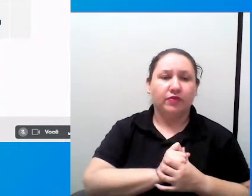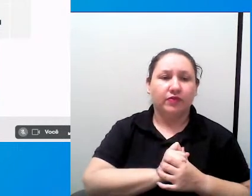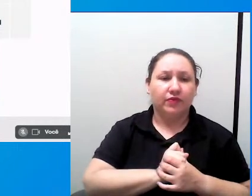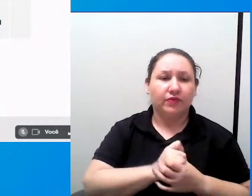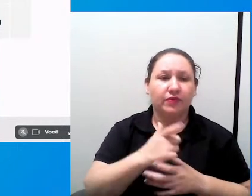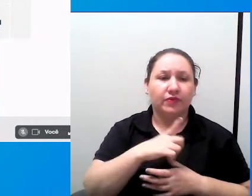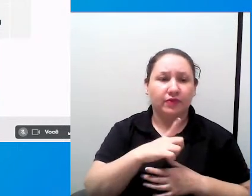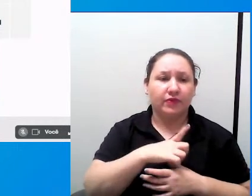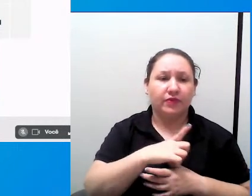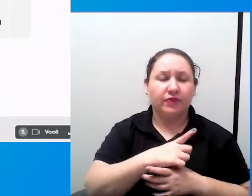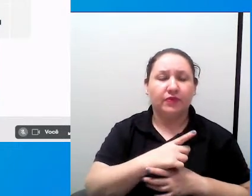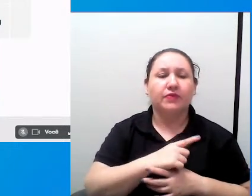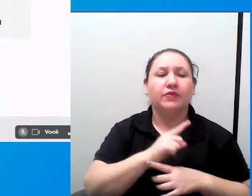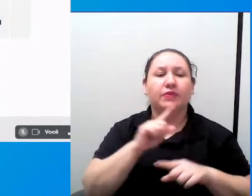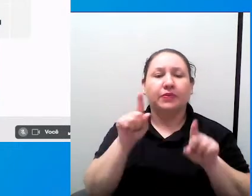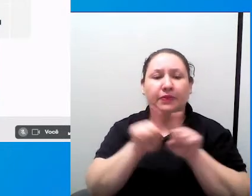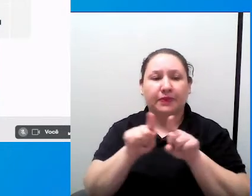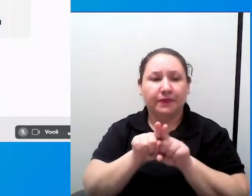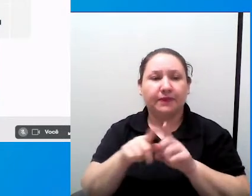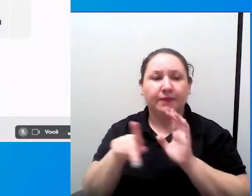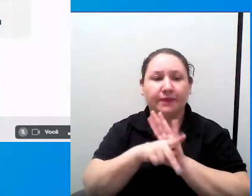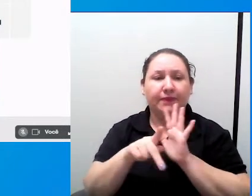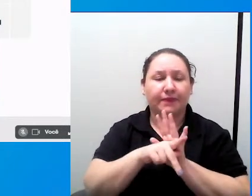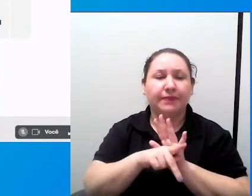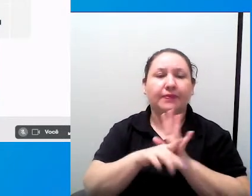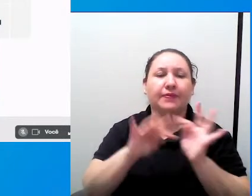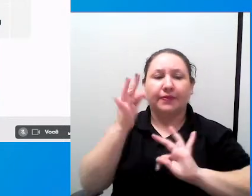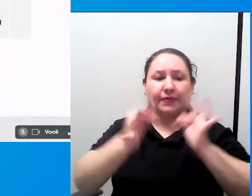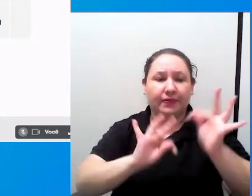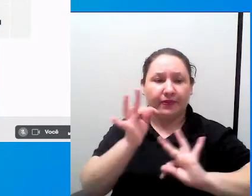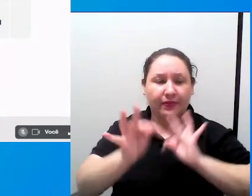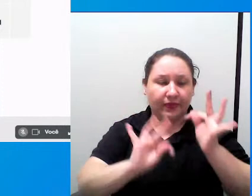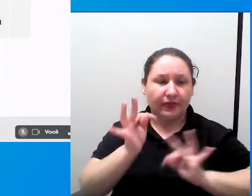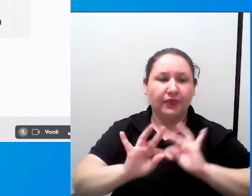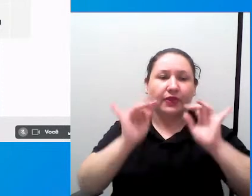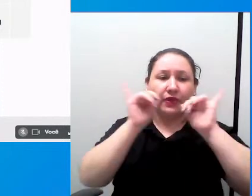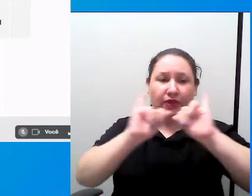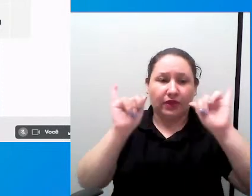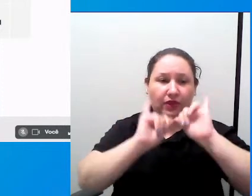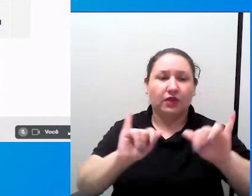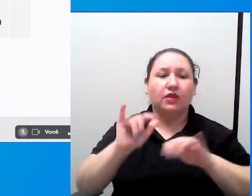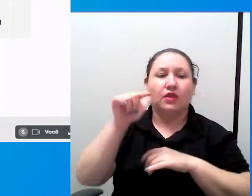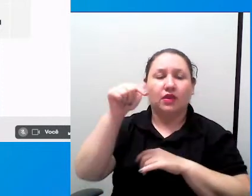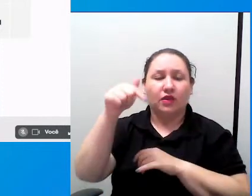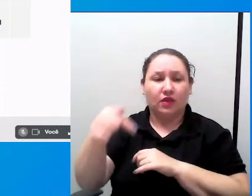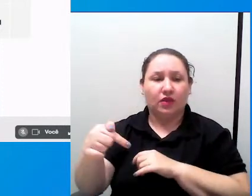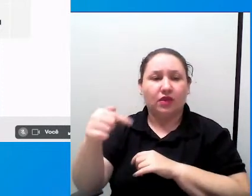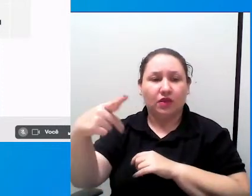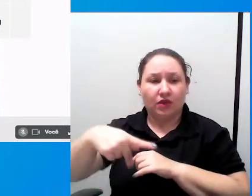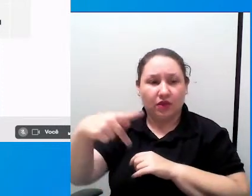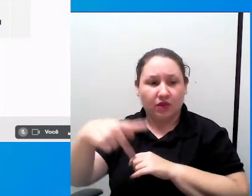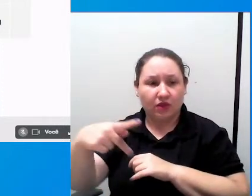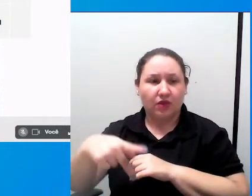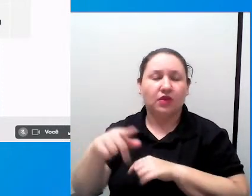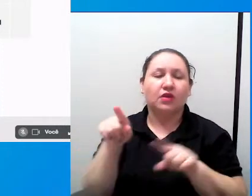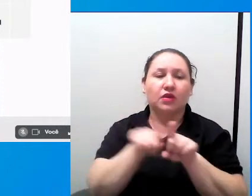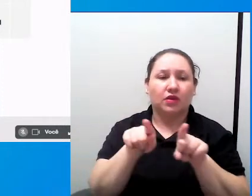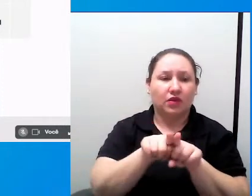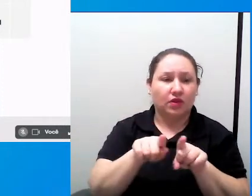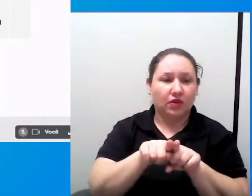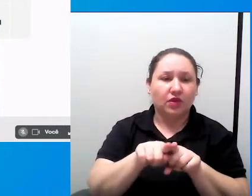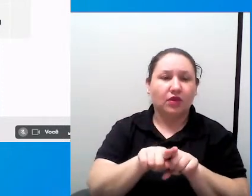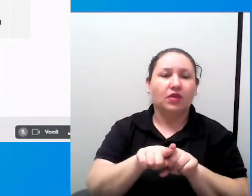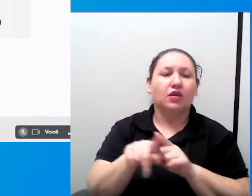organizar o Encontro Anual de Tecnologia da Informação do Oeste Goiano, e no sétimo período, um professor oferta um curso